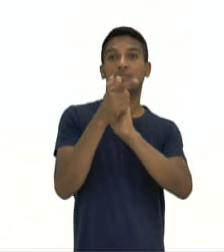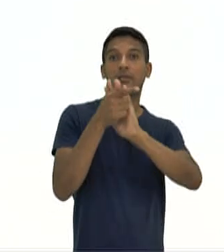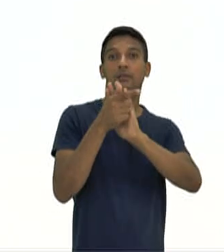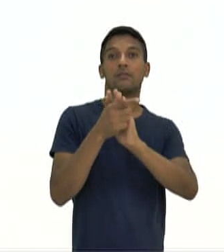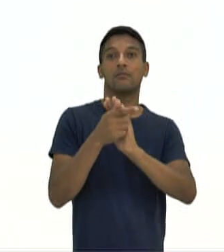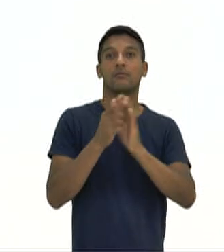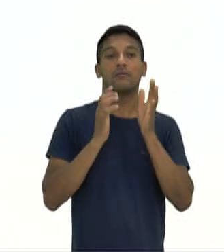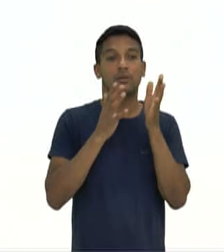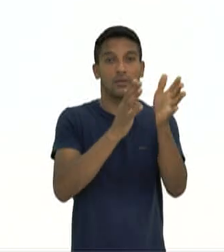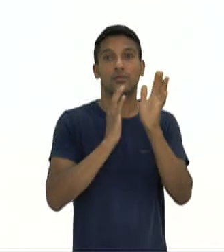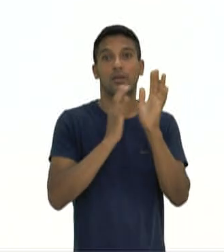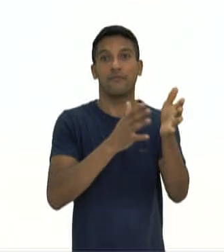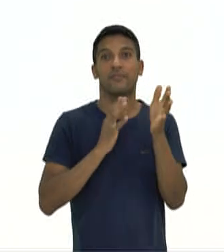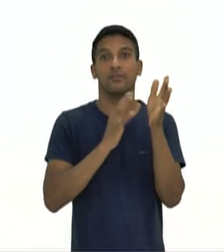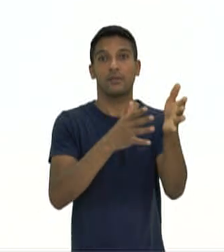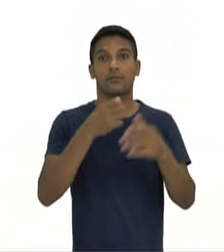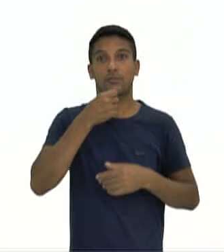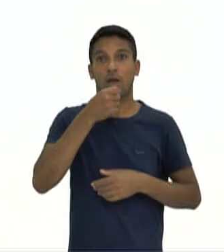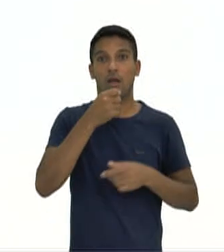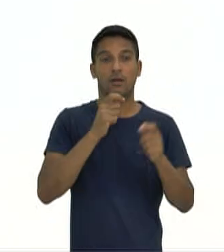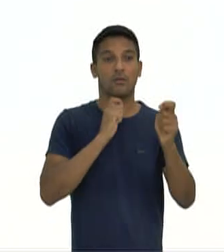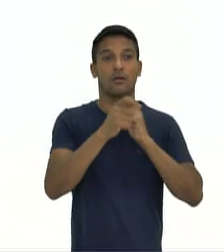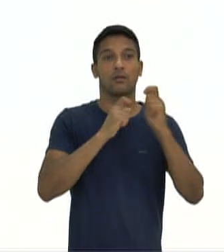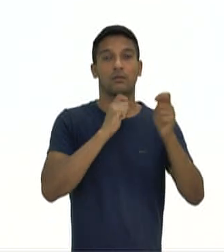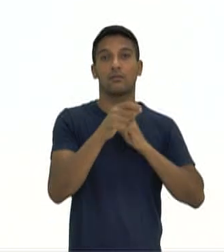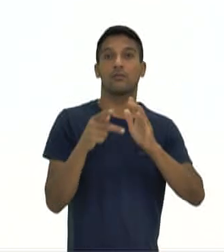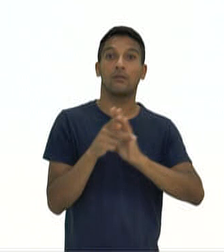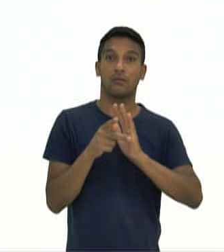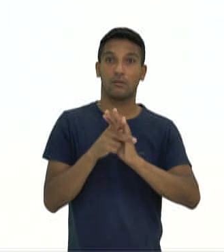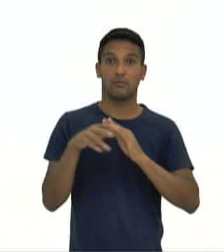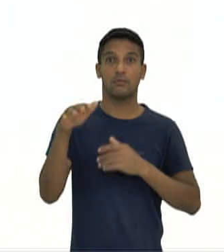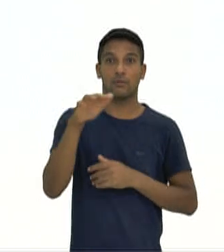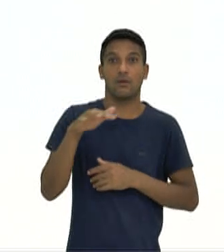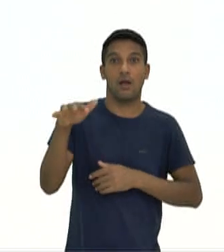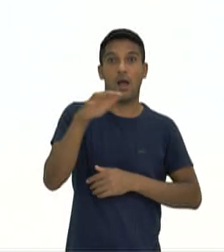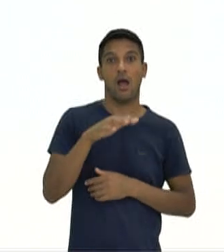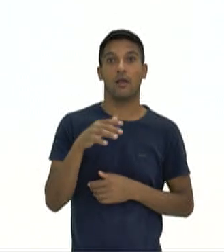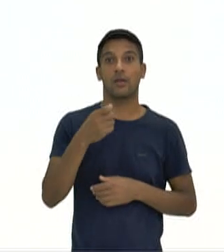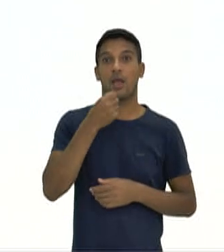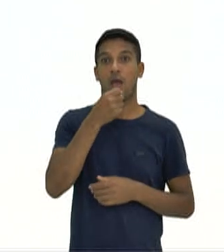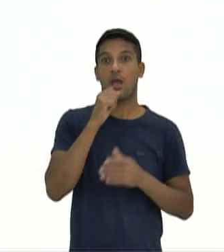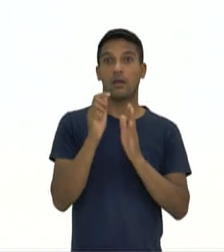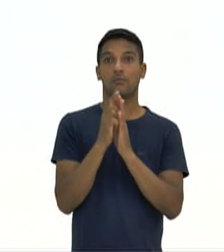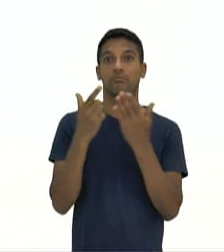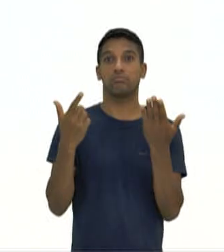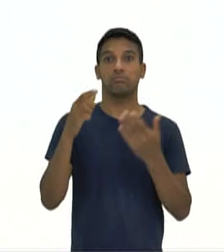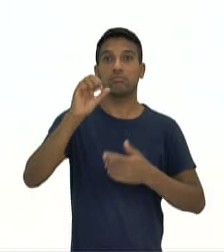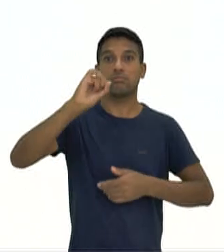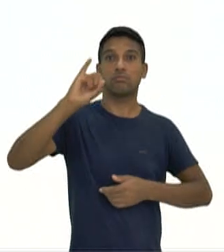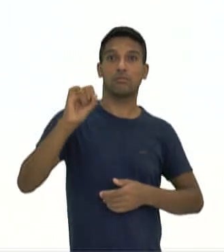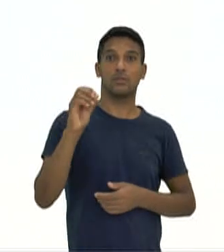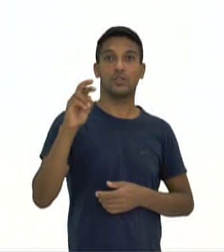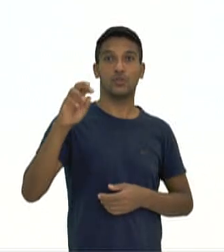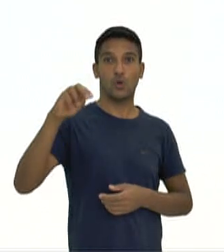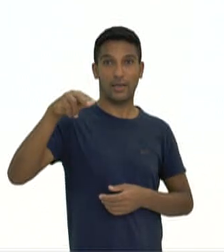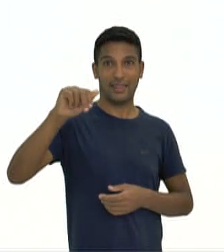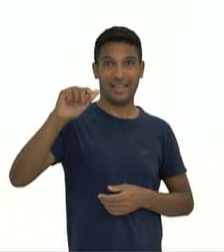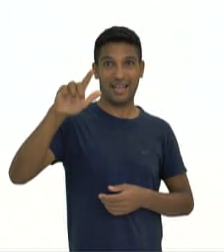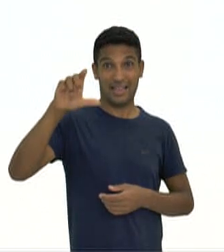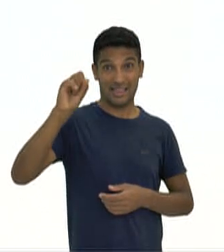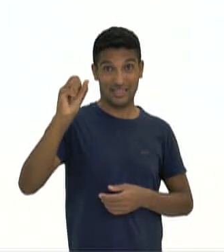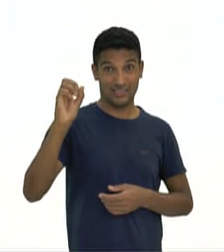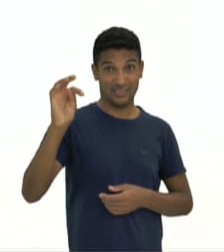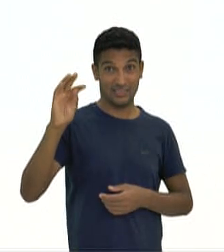O título ou manchete, contextualização, temos ainda a opção de foto, perguntas